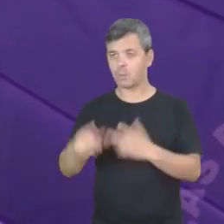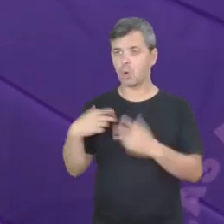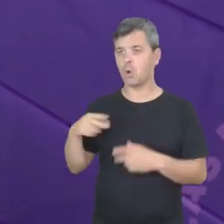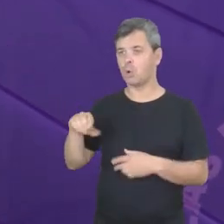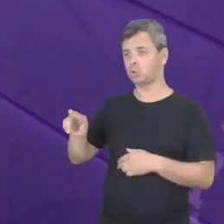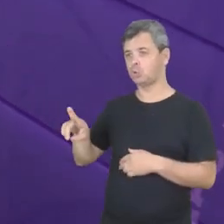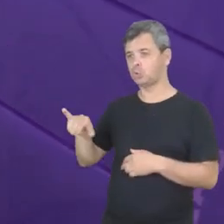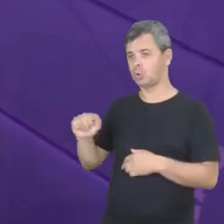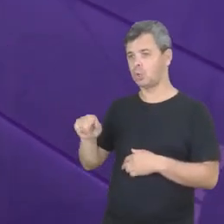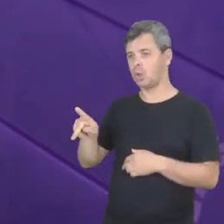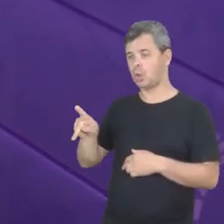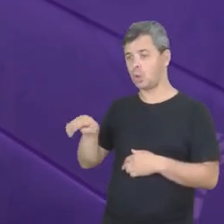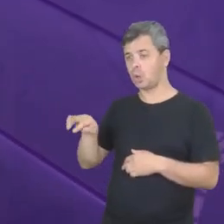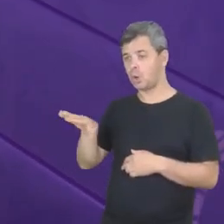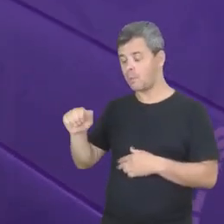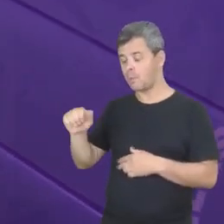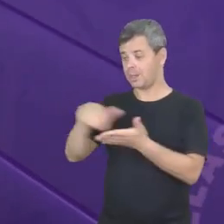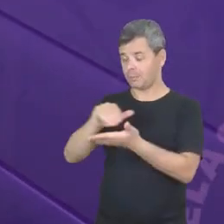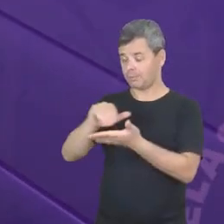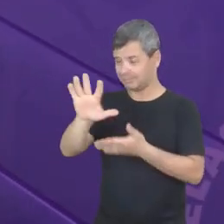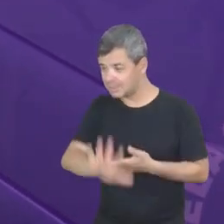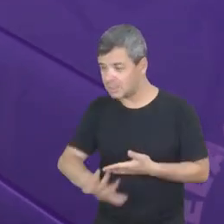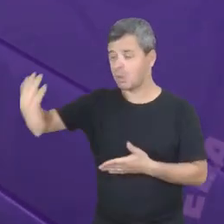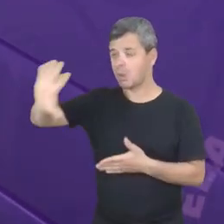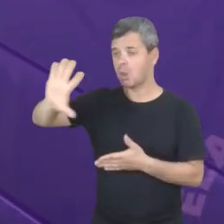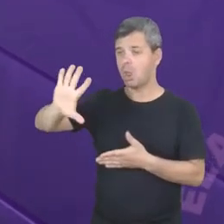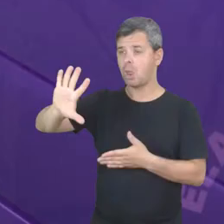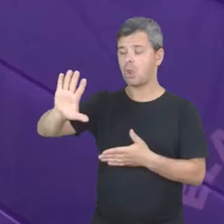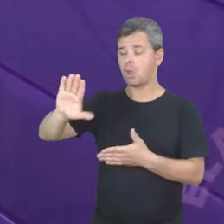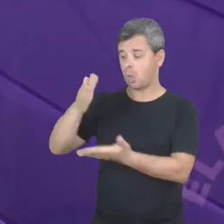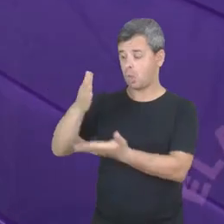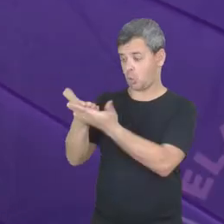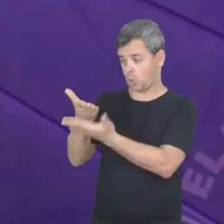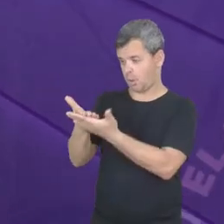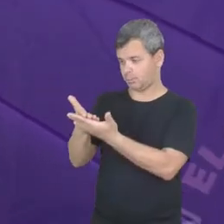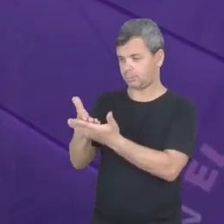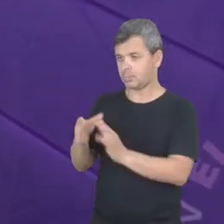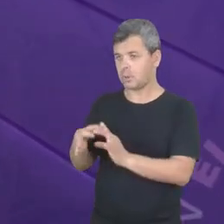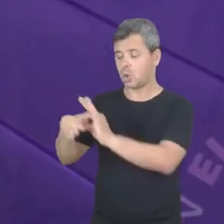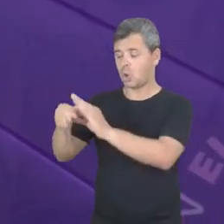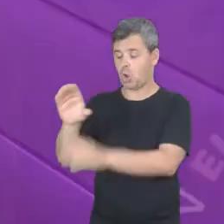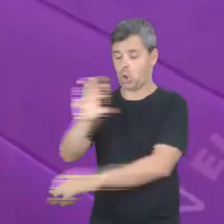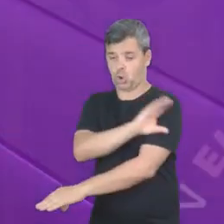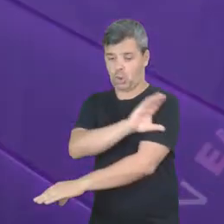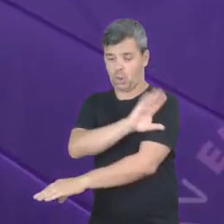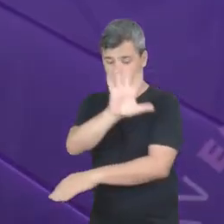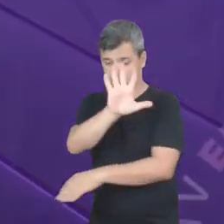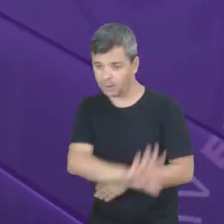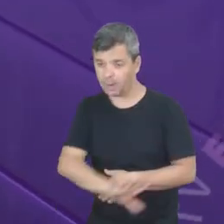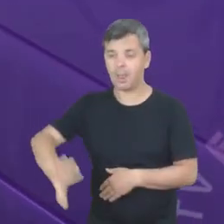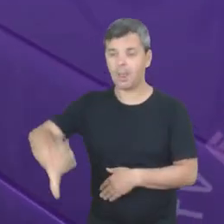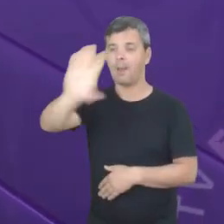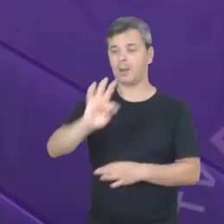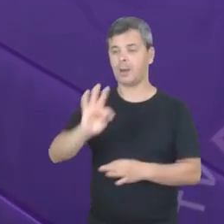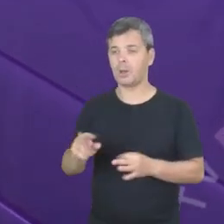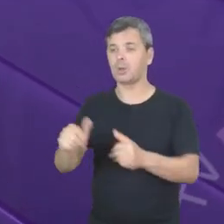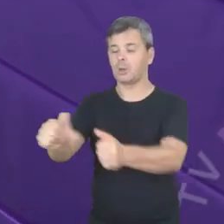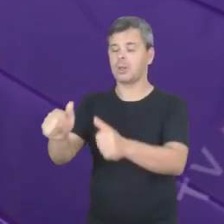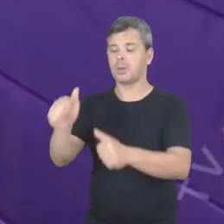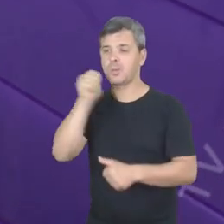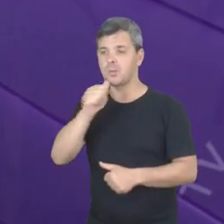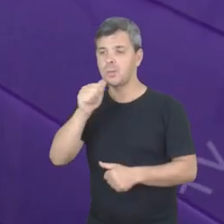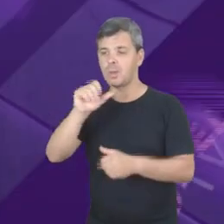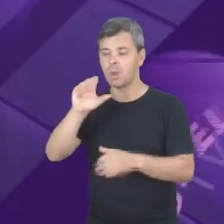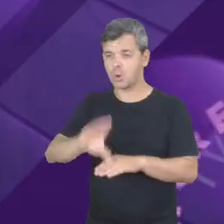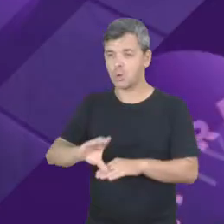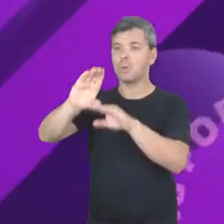Kopf. Júlia é secretária-geral da União Nacional dos Estudantes, coordenadora nacional do Para Todas e